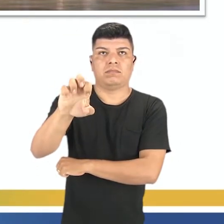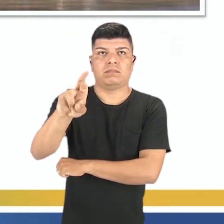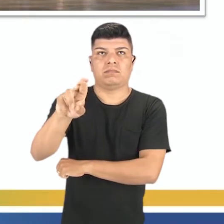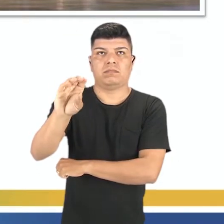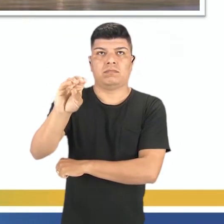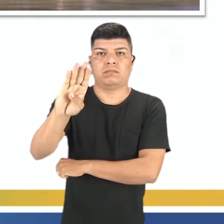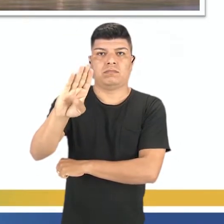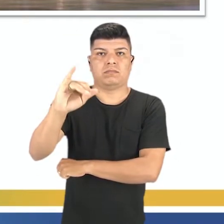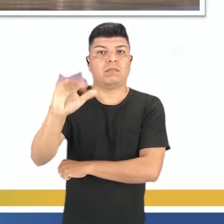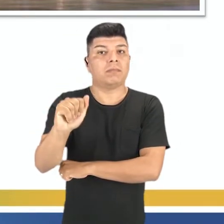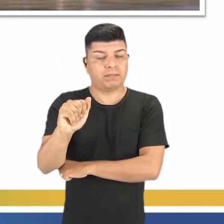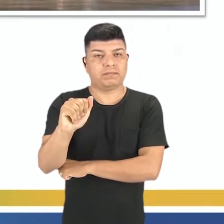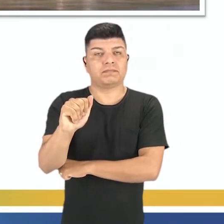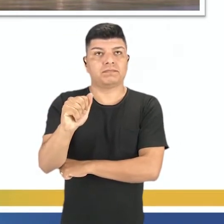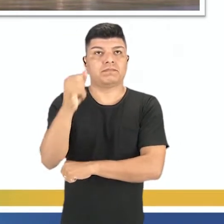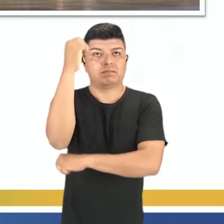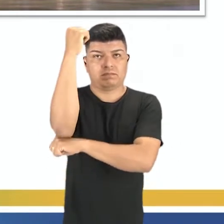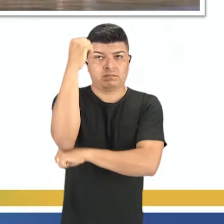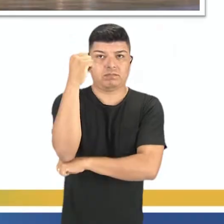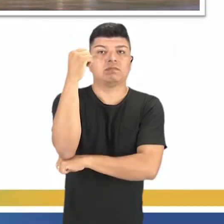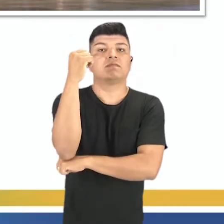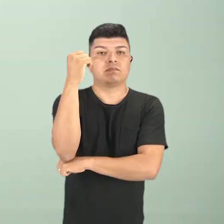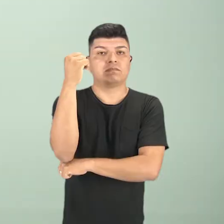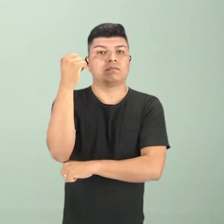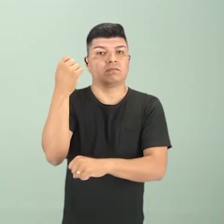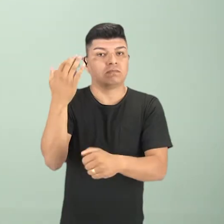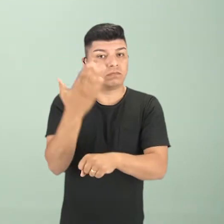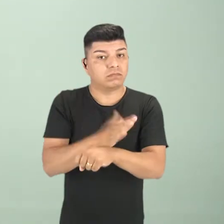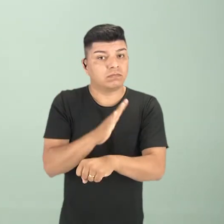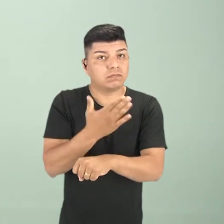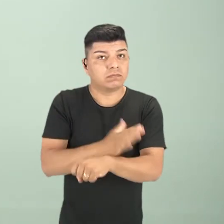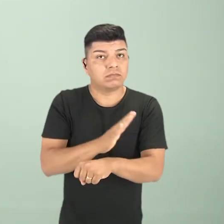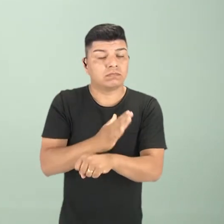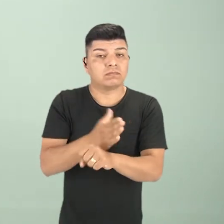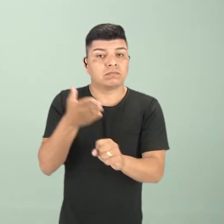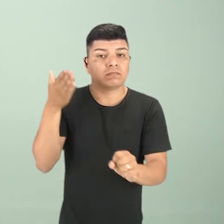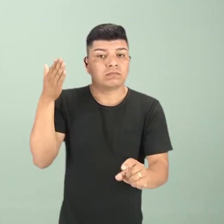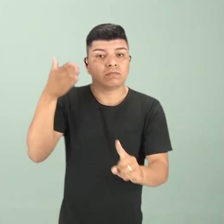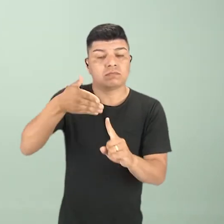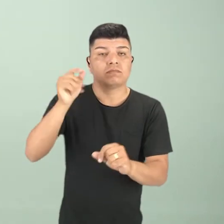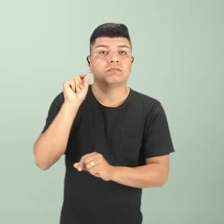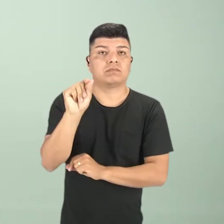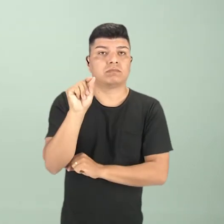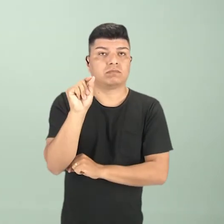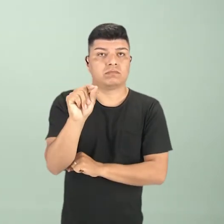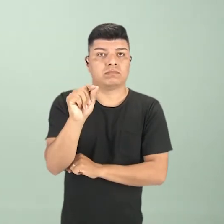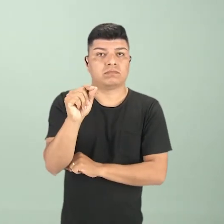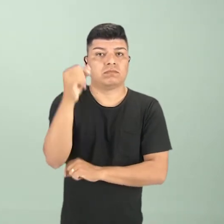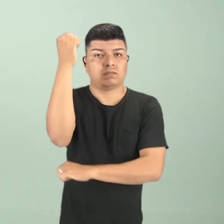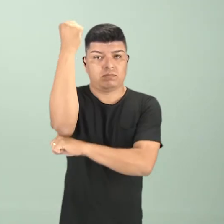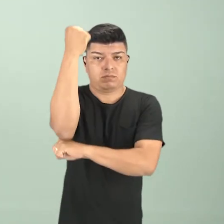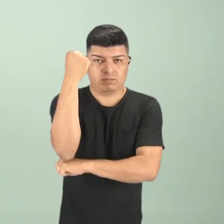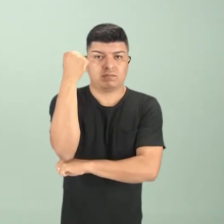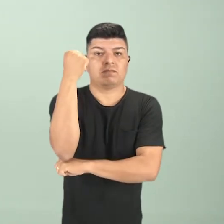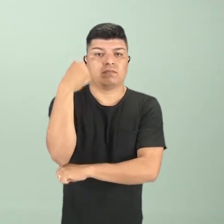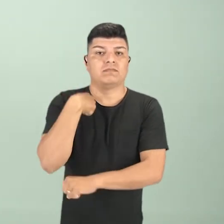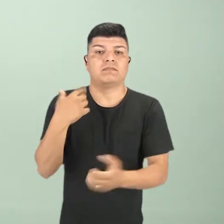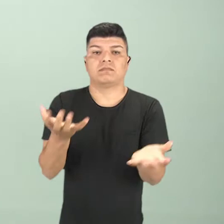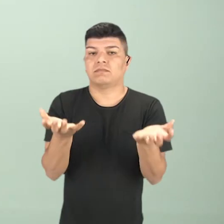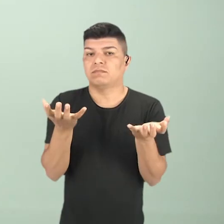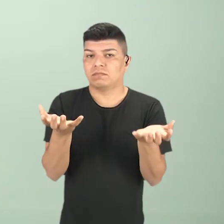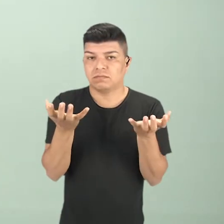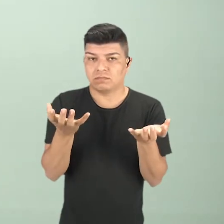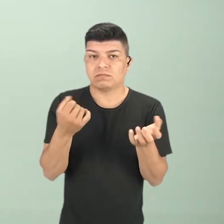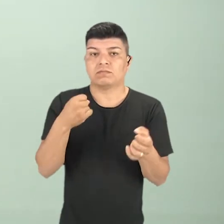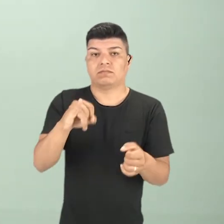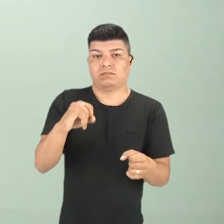resistência, ela deve ser treinada. Então vai depender do meu objetivo, eu vou treinar a resistência que eu quero. Então se eu vou fazer